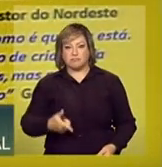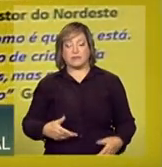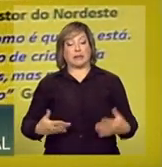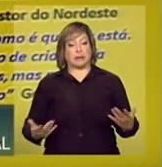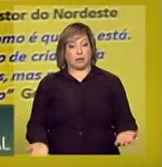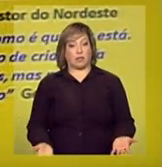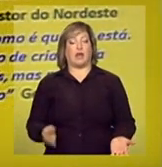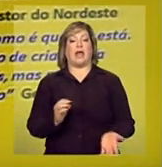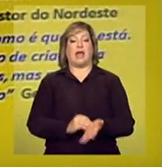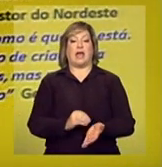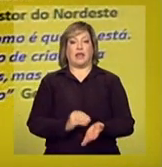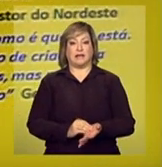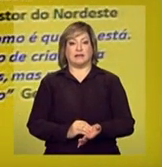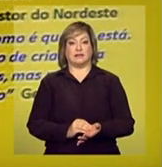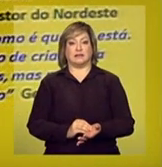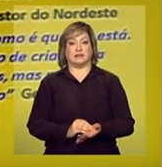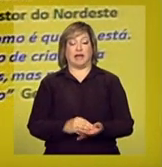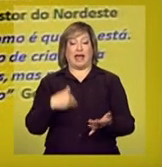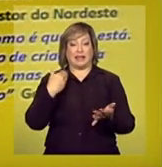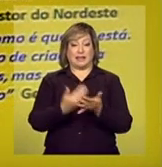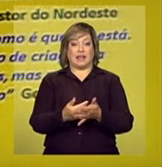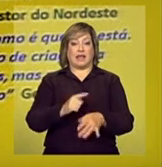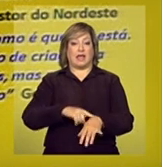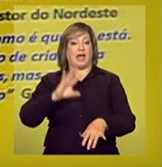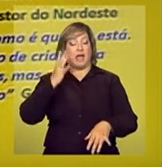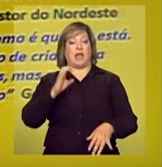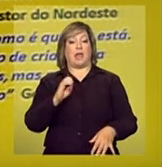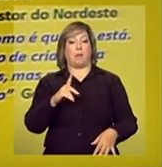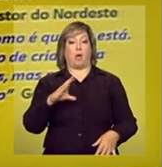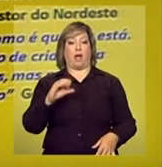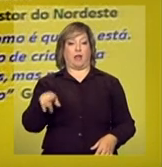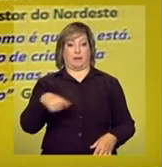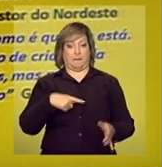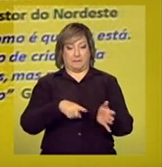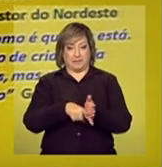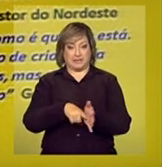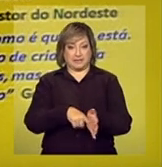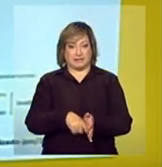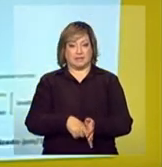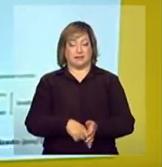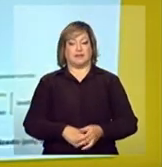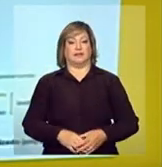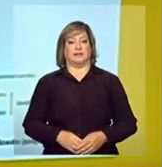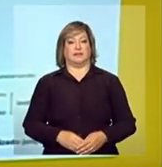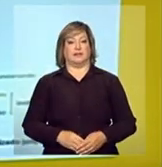ainda até a época da pesquisa,